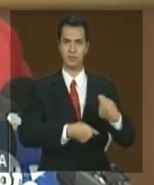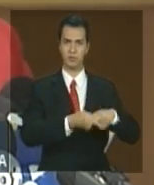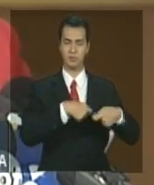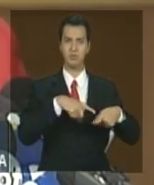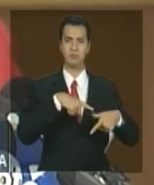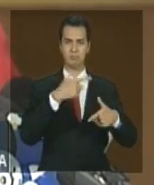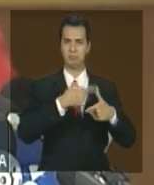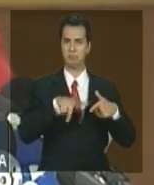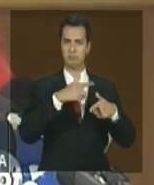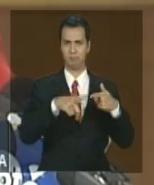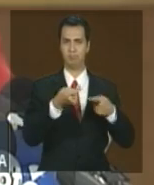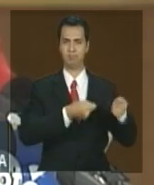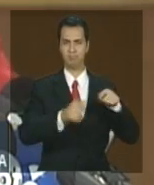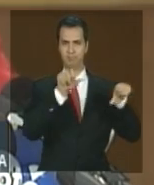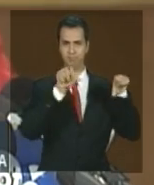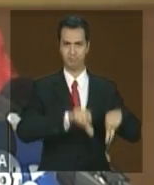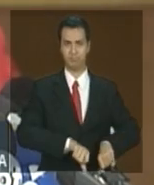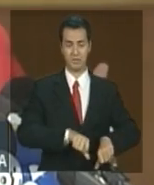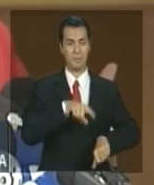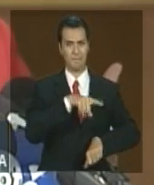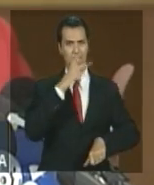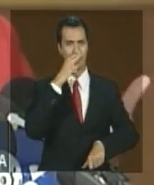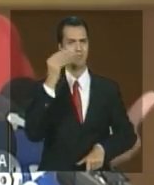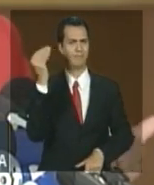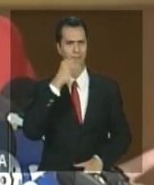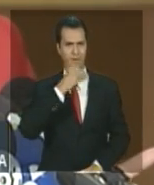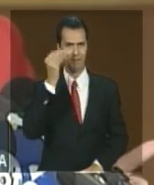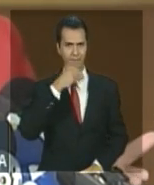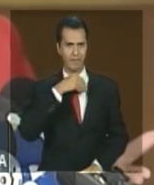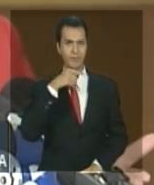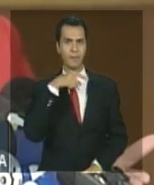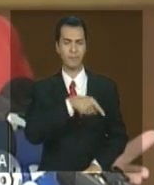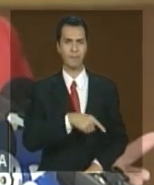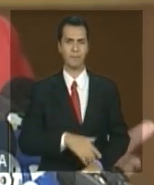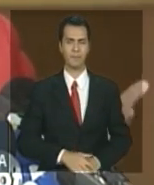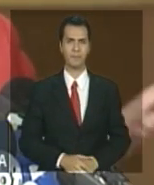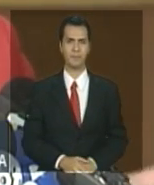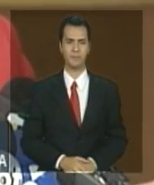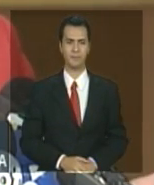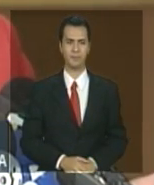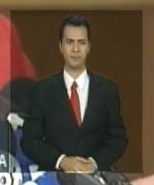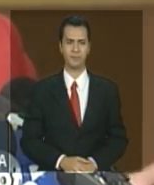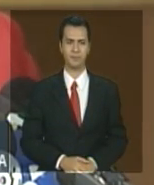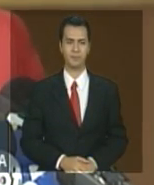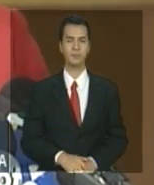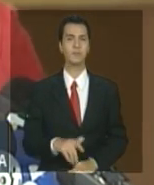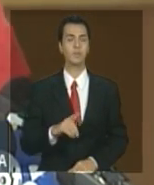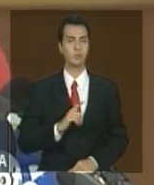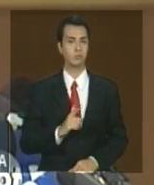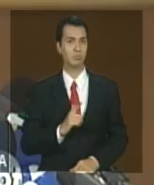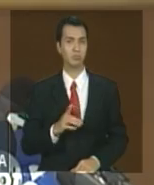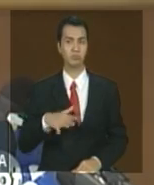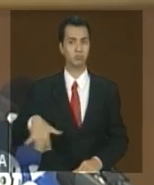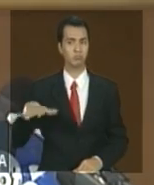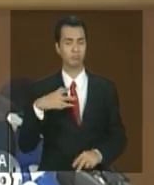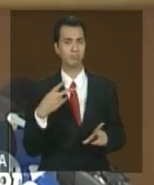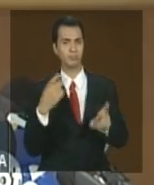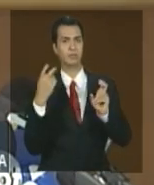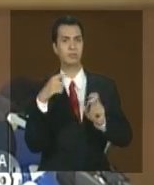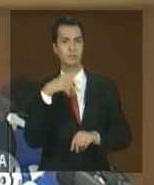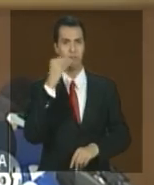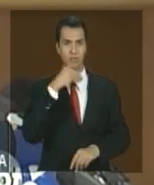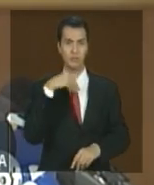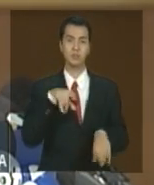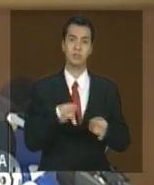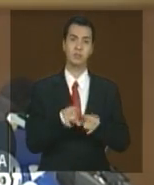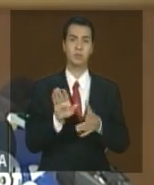de crise e que há percepção de fragilidade delas, o mercado percebe como frágeis, e também economias que